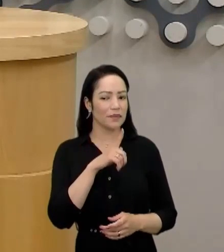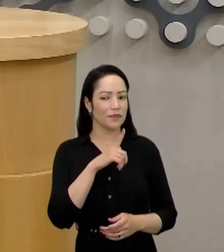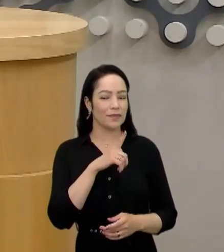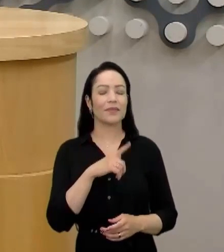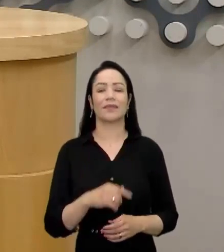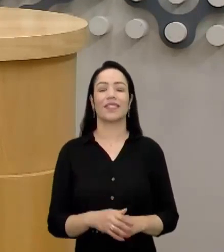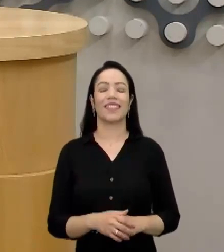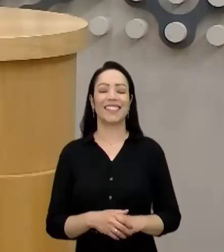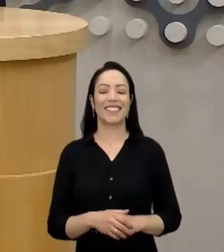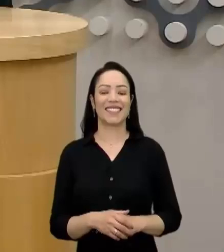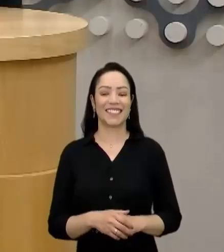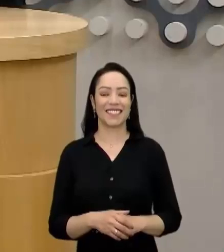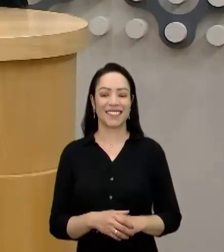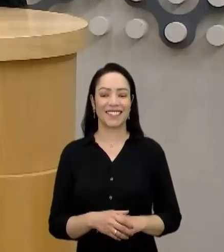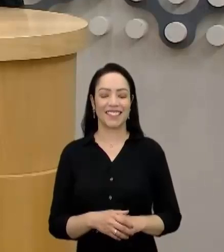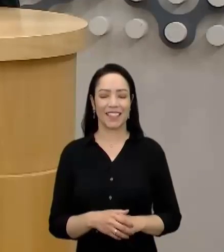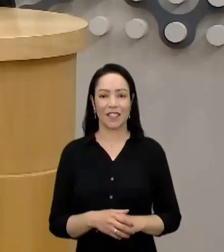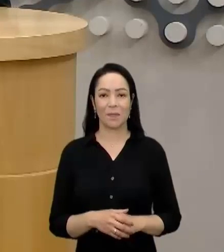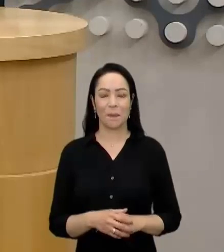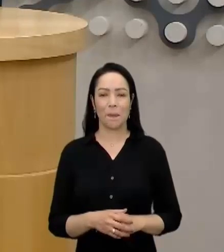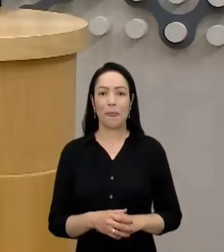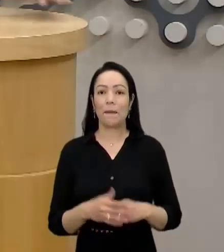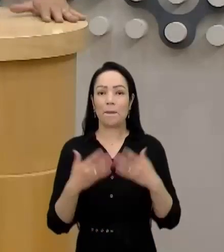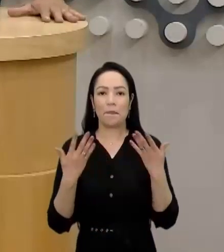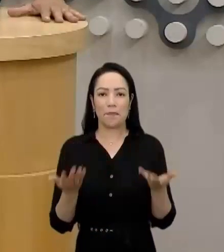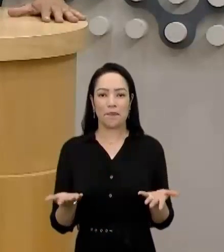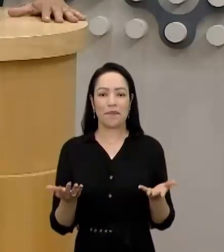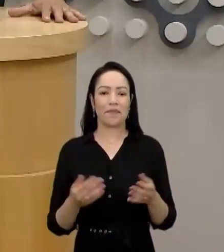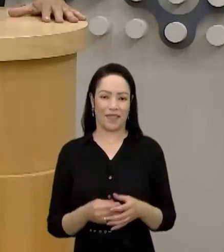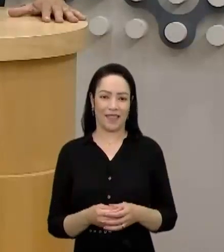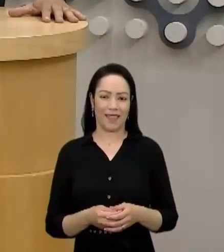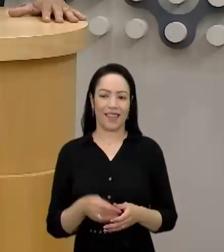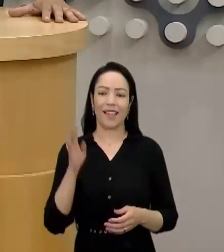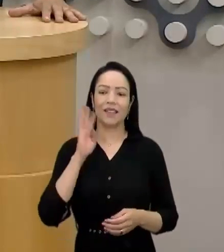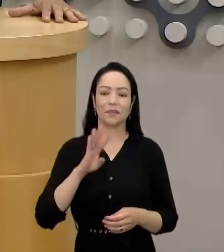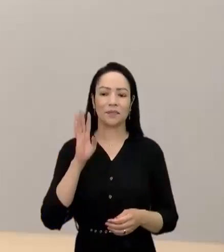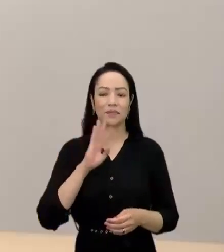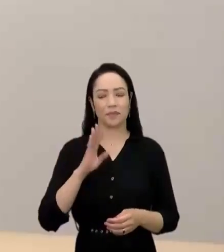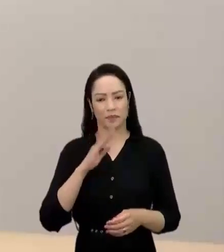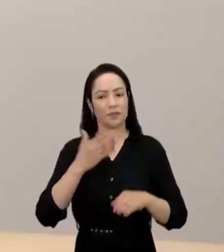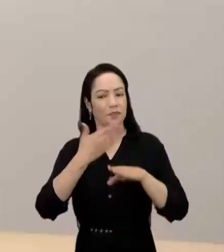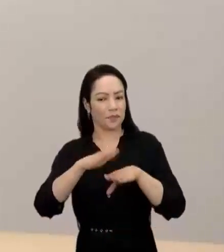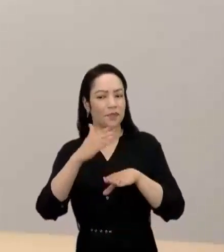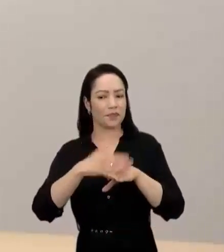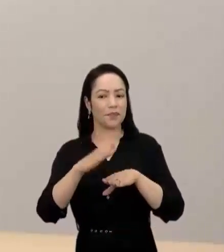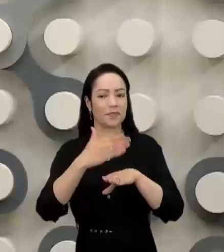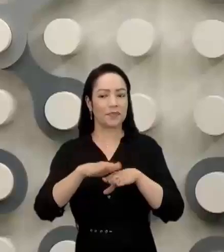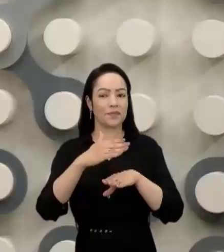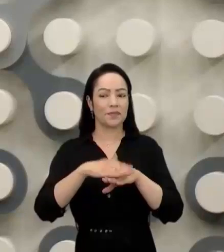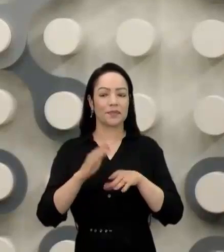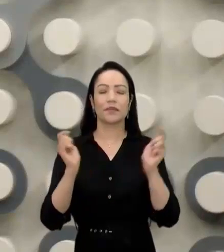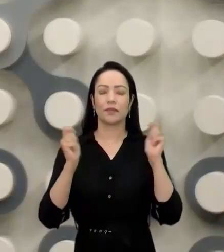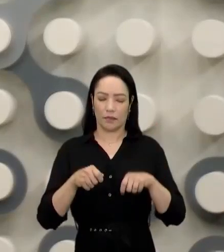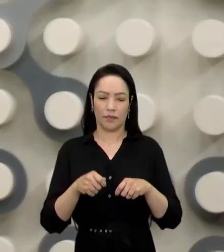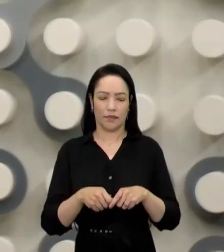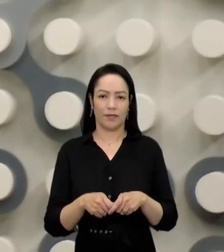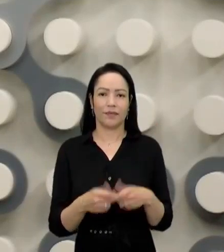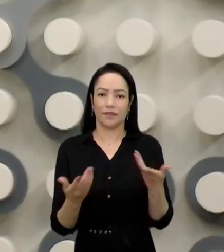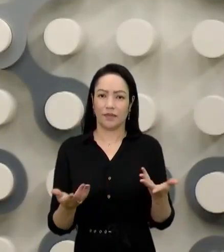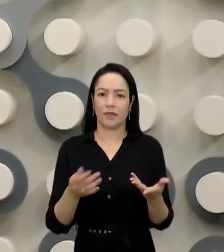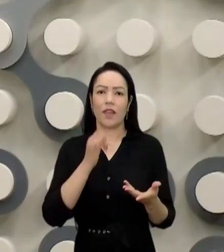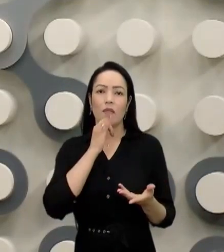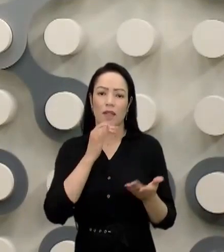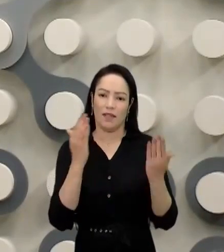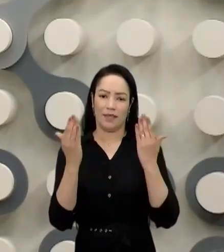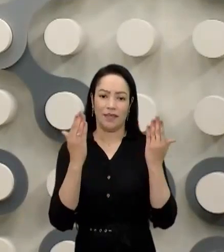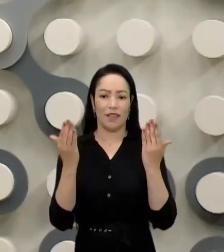bambeando. Ó, foi. Bem, é bacana que isso é treinável, né? Exatamente. A professora Juliana, por exemplo,